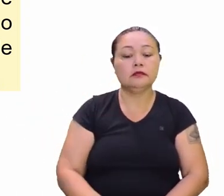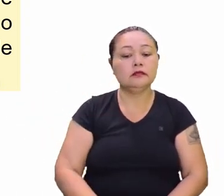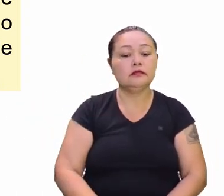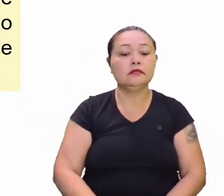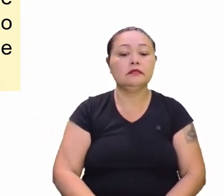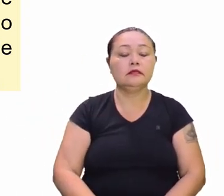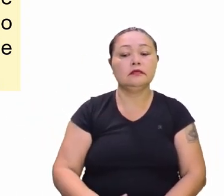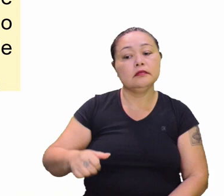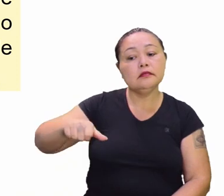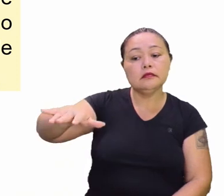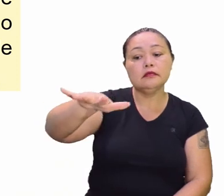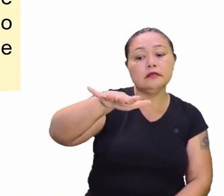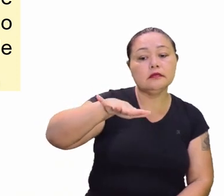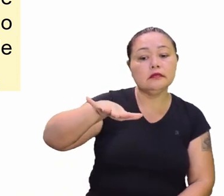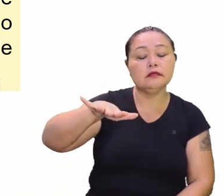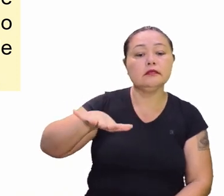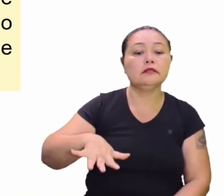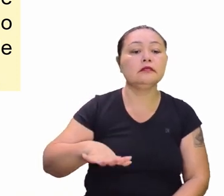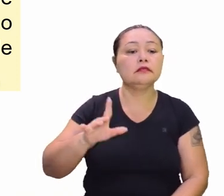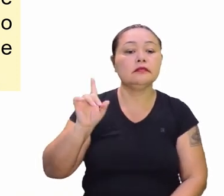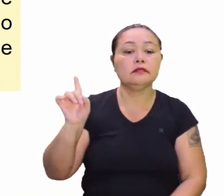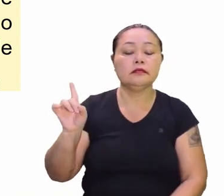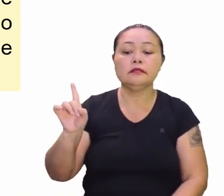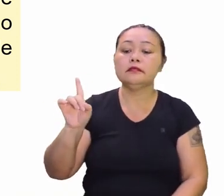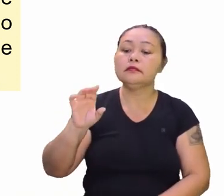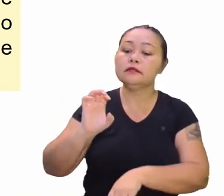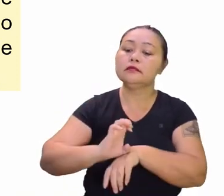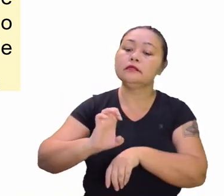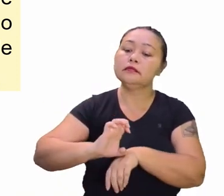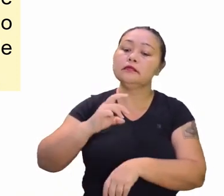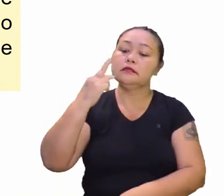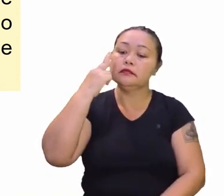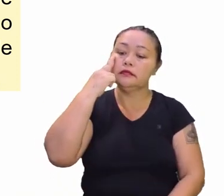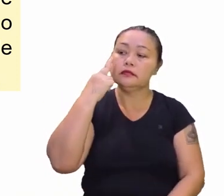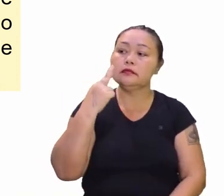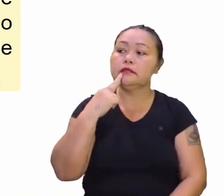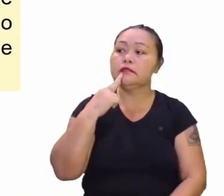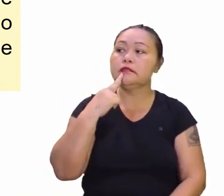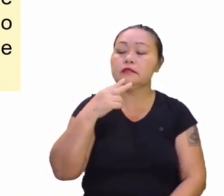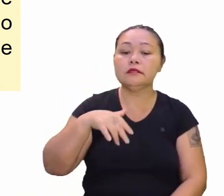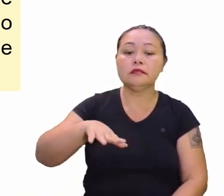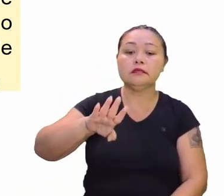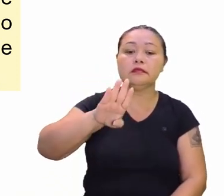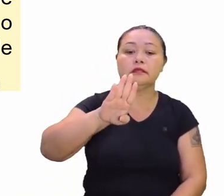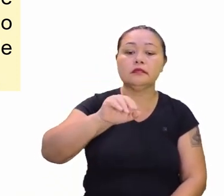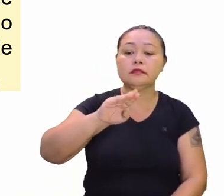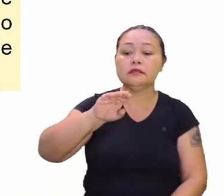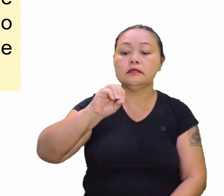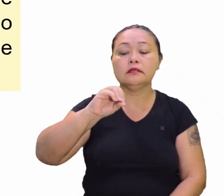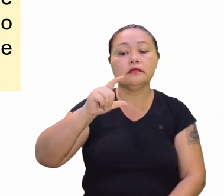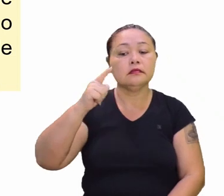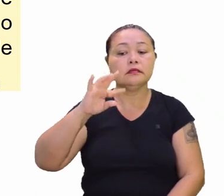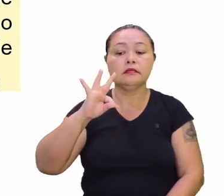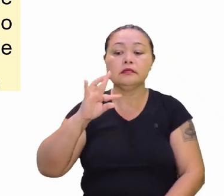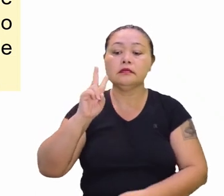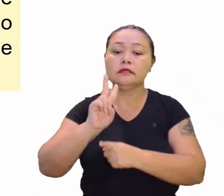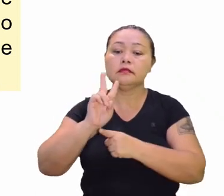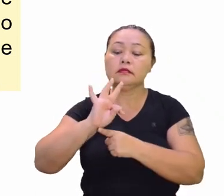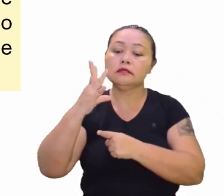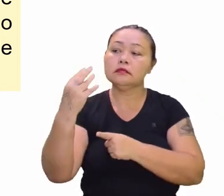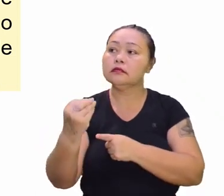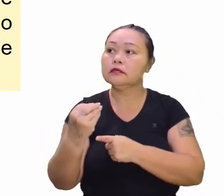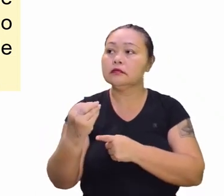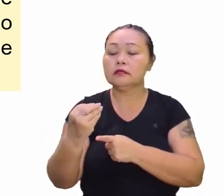biológica dessa reserva. Beleza, então aqui em Rondônia, essas áreas de reserva biológica e proteção integral, nós